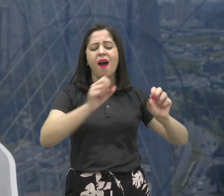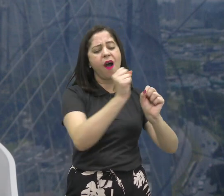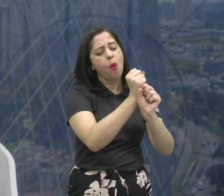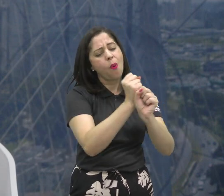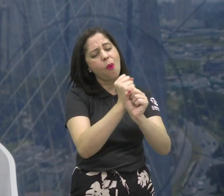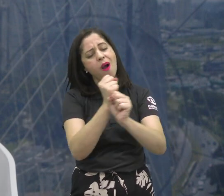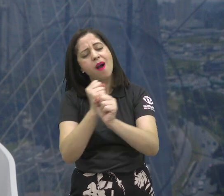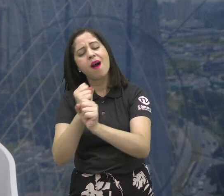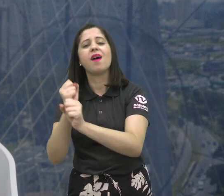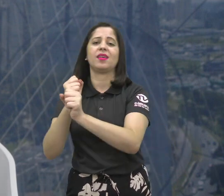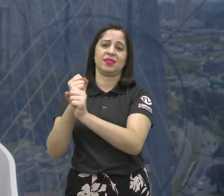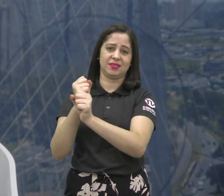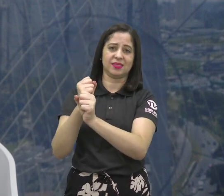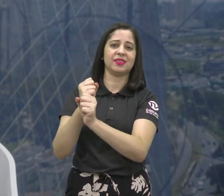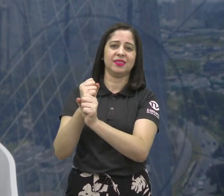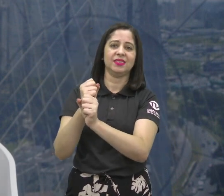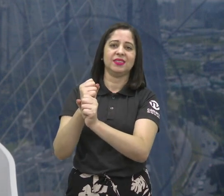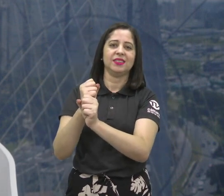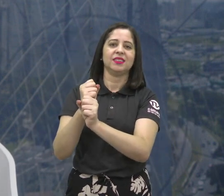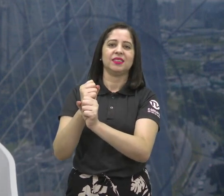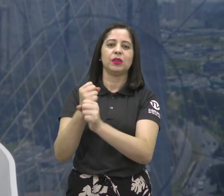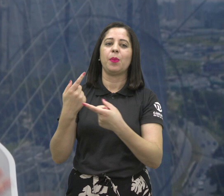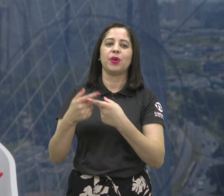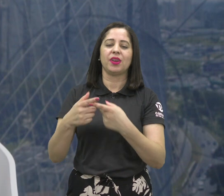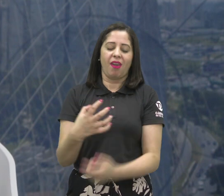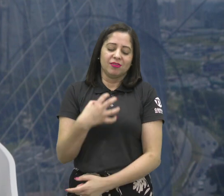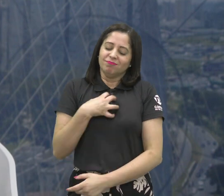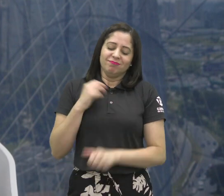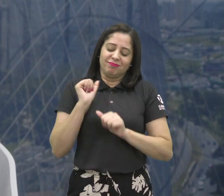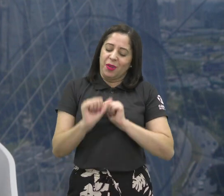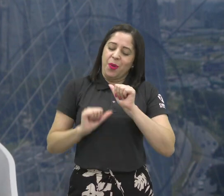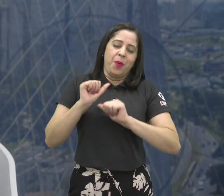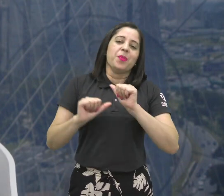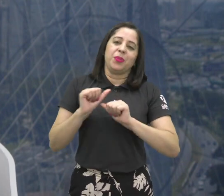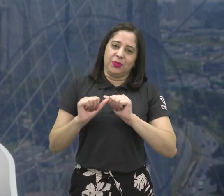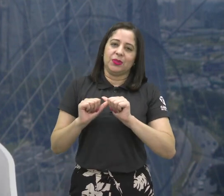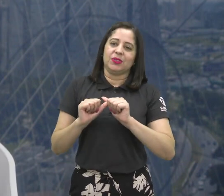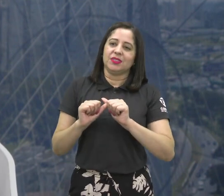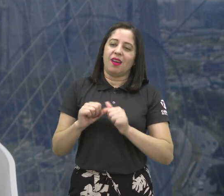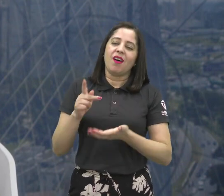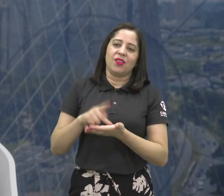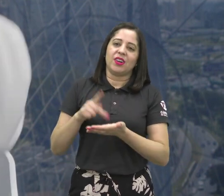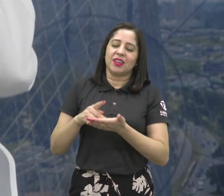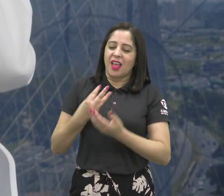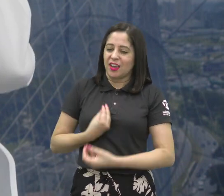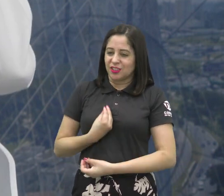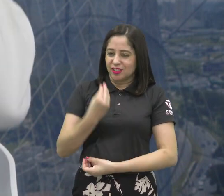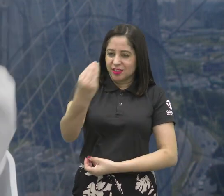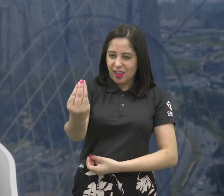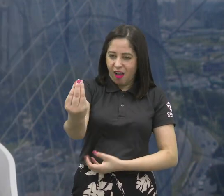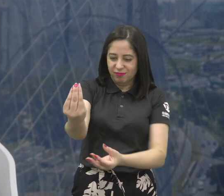durante todo o ano, né, que é transformador para a gente, assim como o Rafael falou, daquilo que traz, né, esse benefício. Sim.